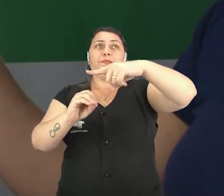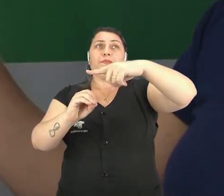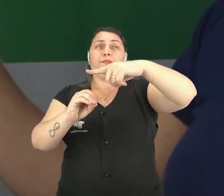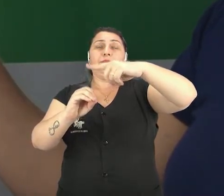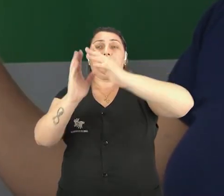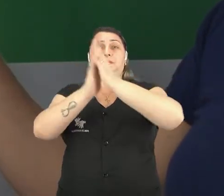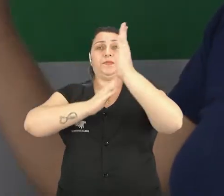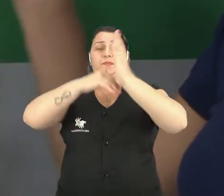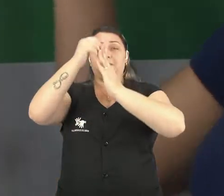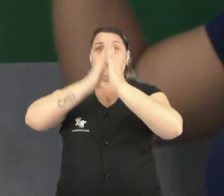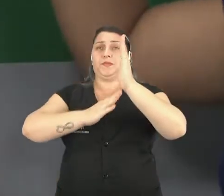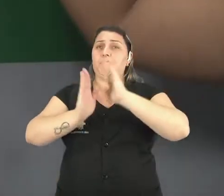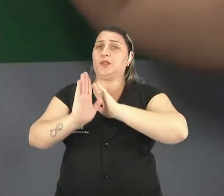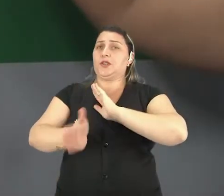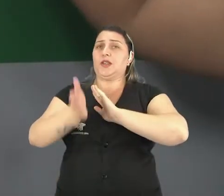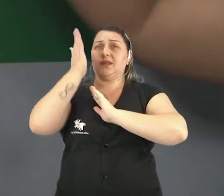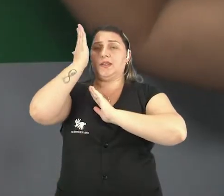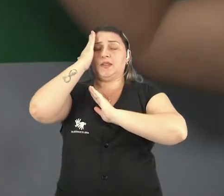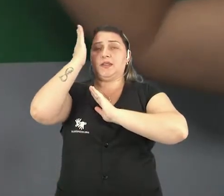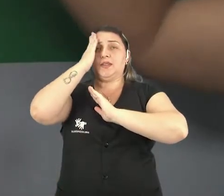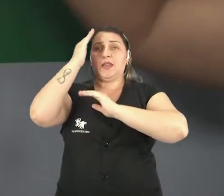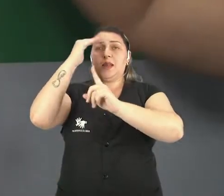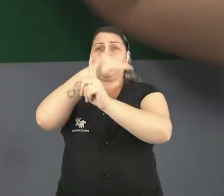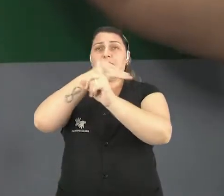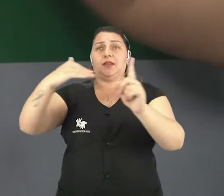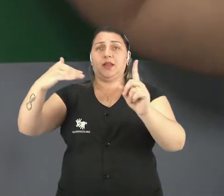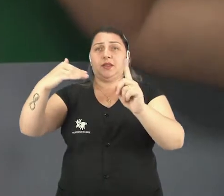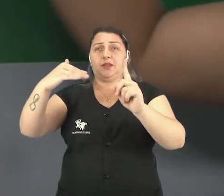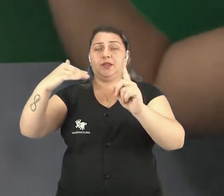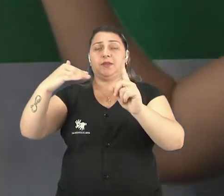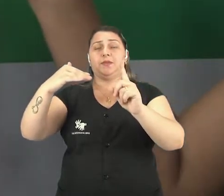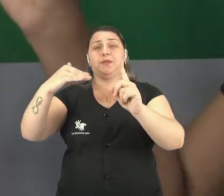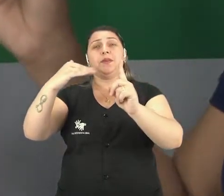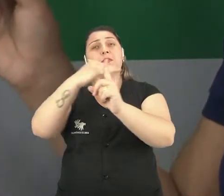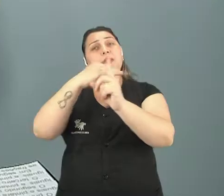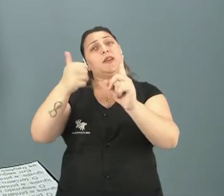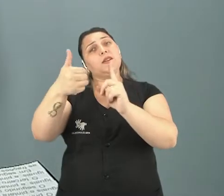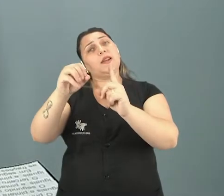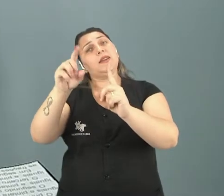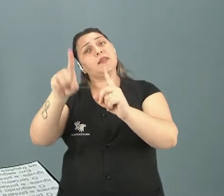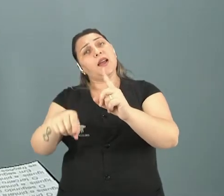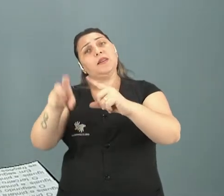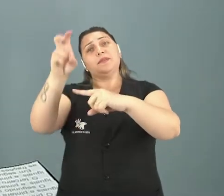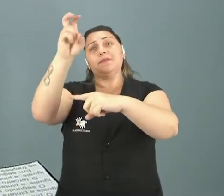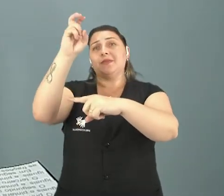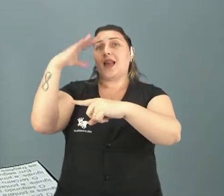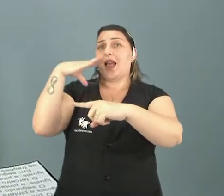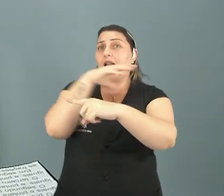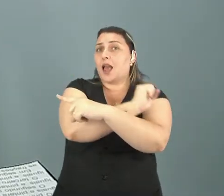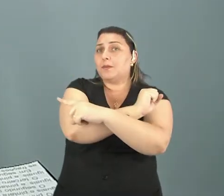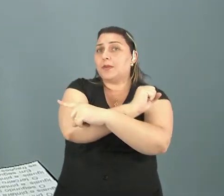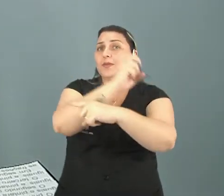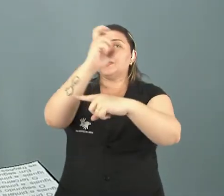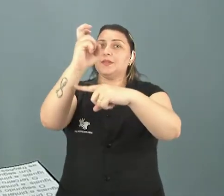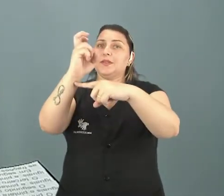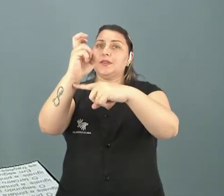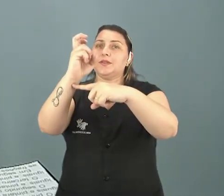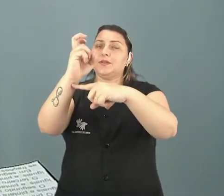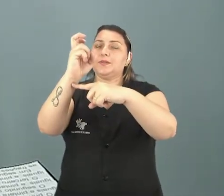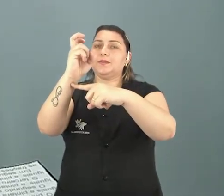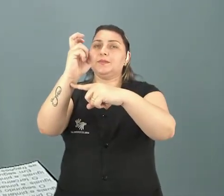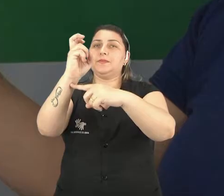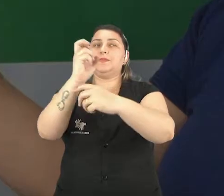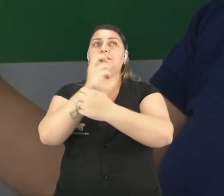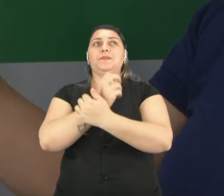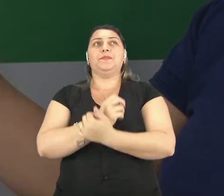parte pintada, eu sei que foi utilizada a metade. Então, a metade de 10 é rapidinho, gente. 5, não é mesmo?